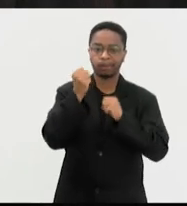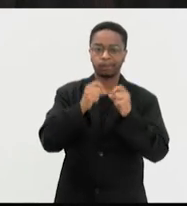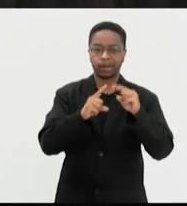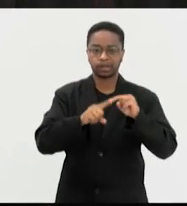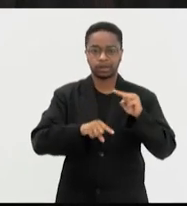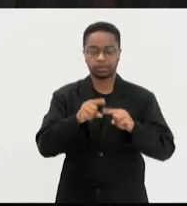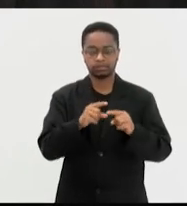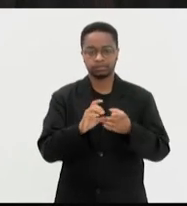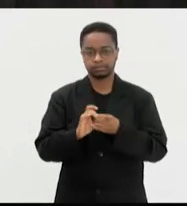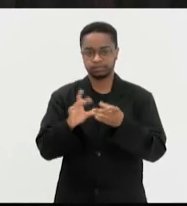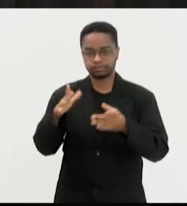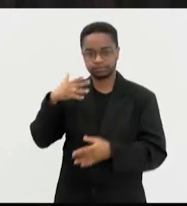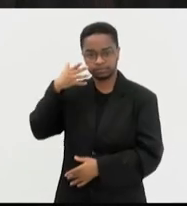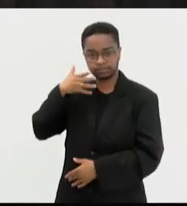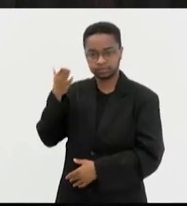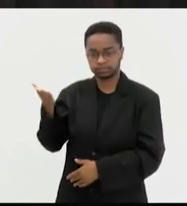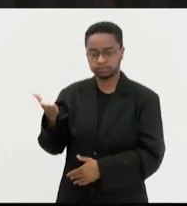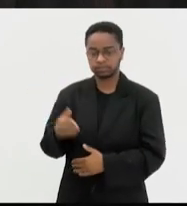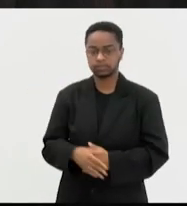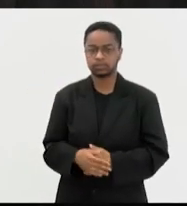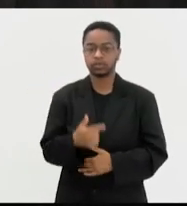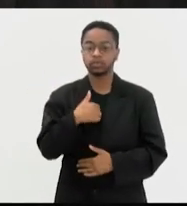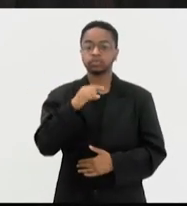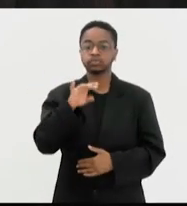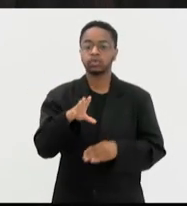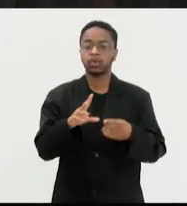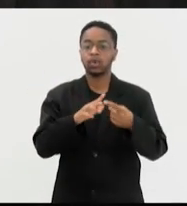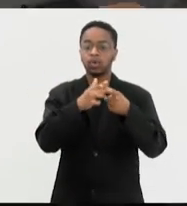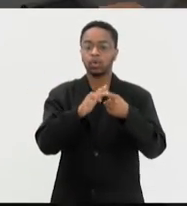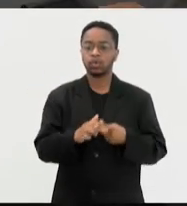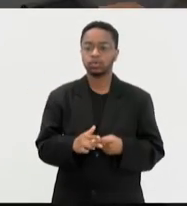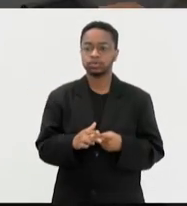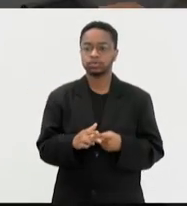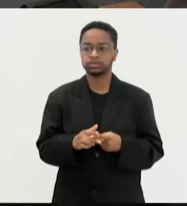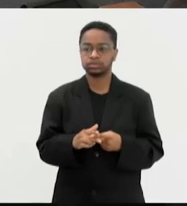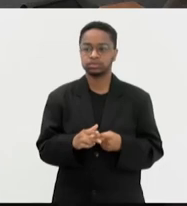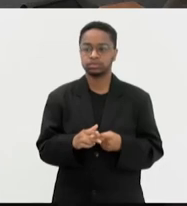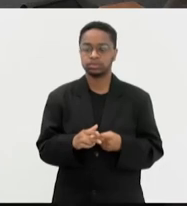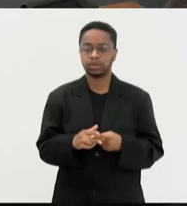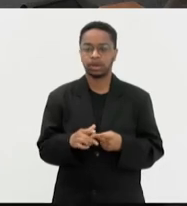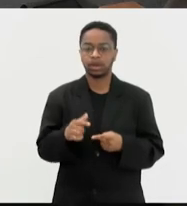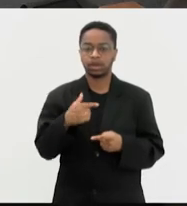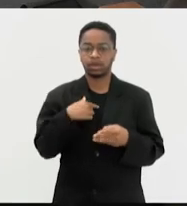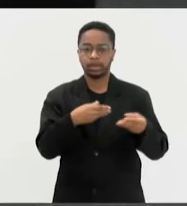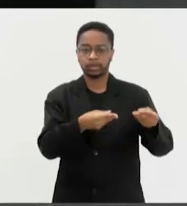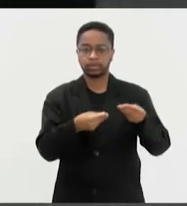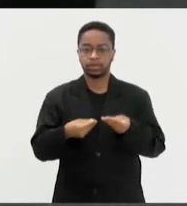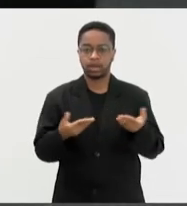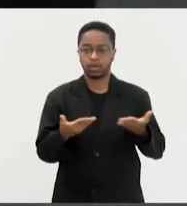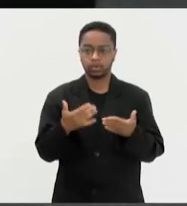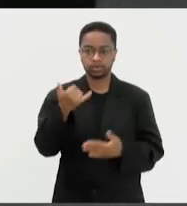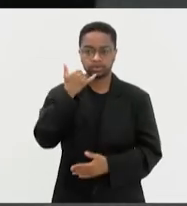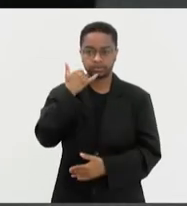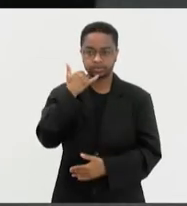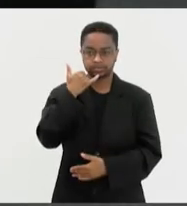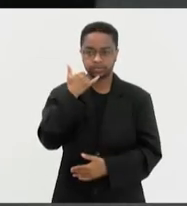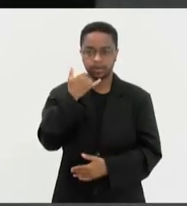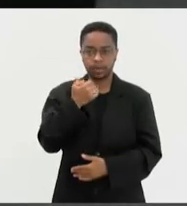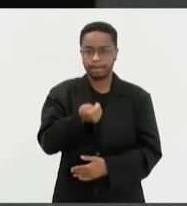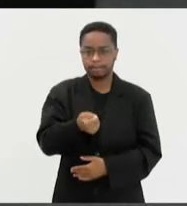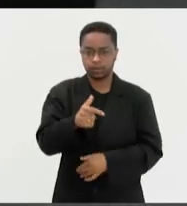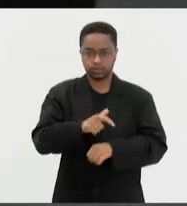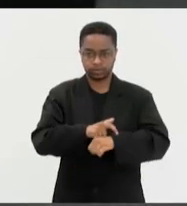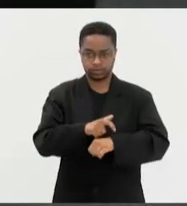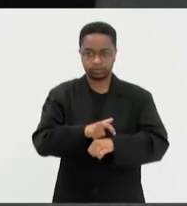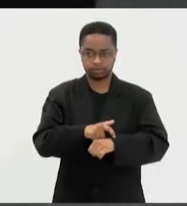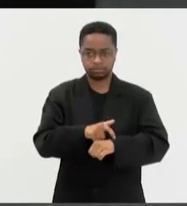parado Paulo é só para fazer uma correção por não que eu já acabei de receber aqui no meu celular ainda pouco é sinal que